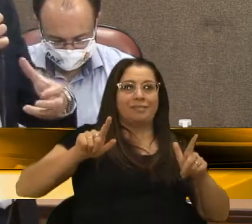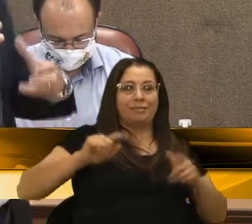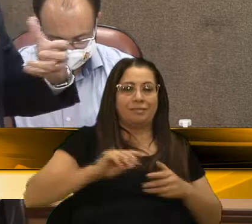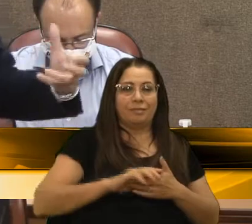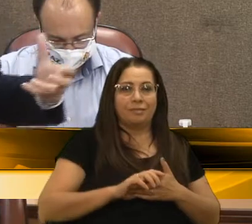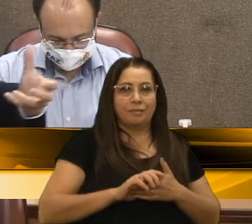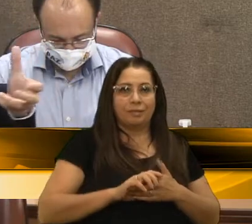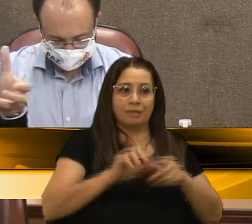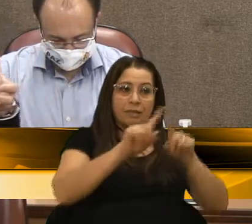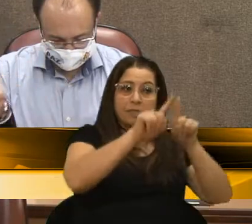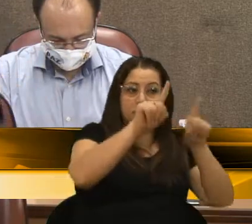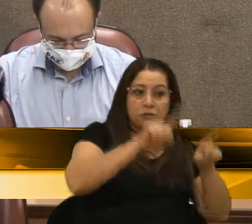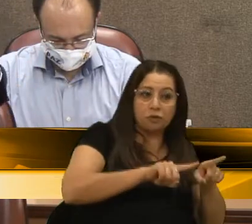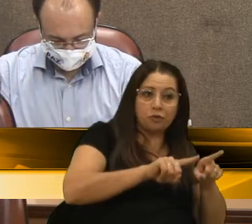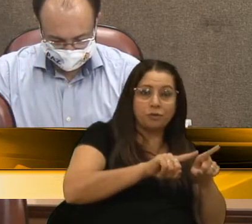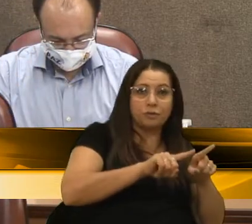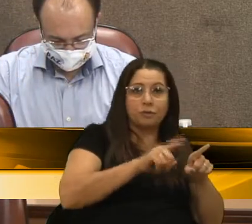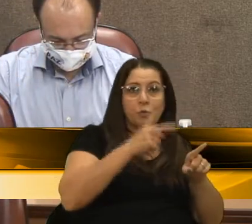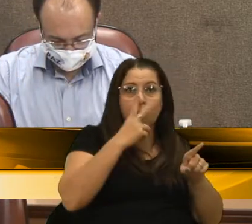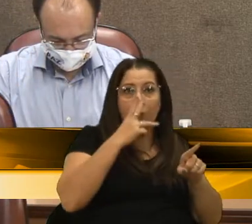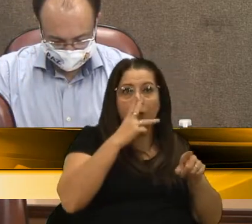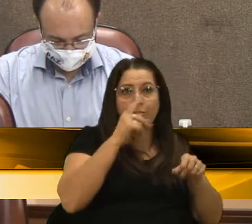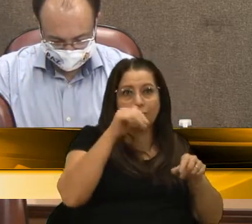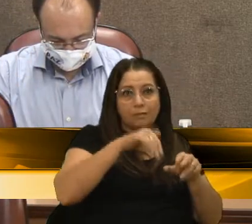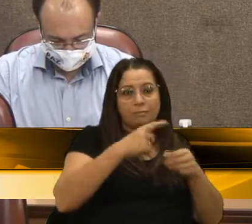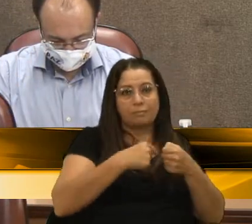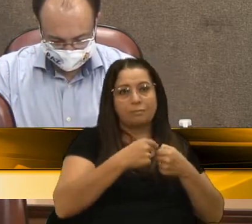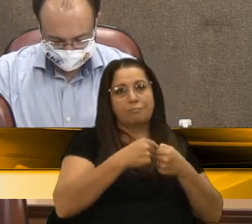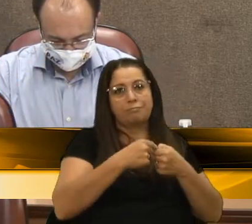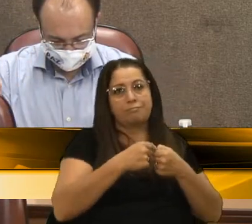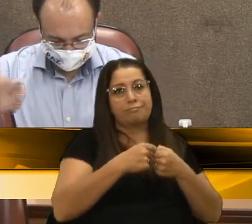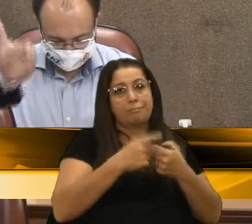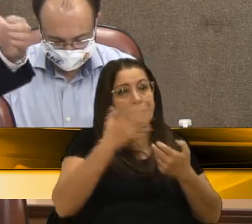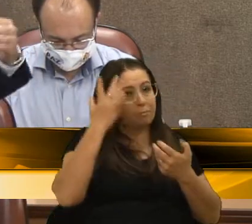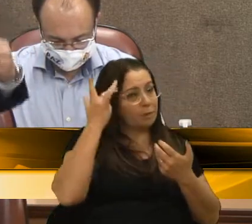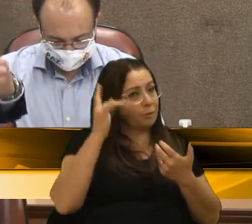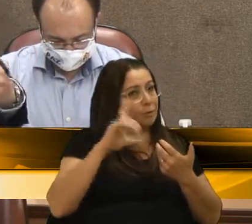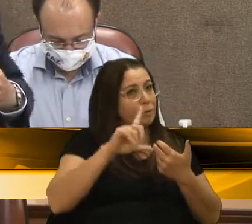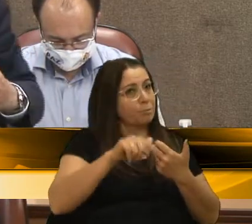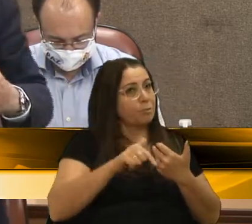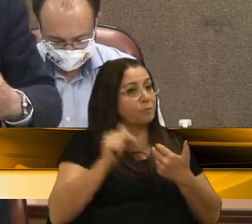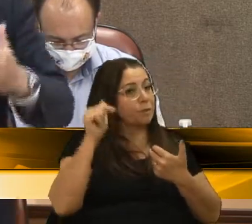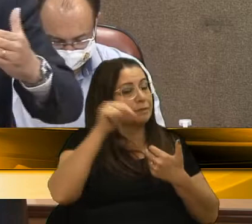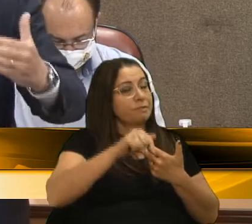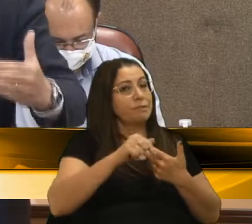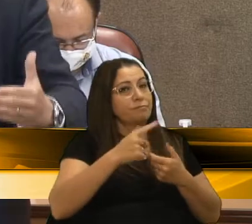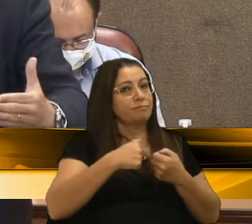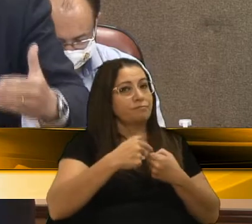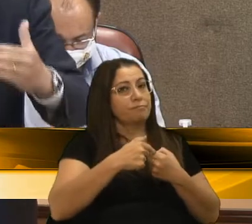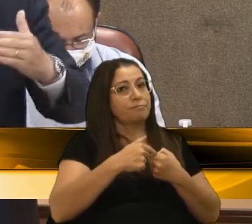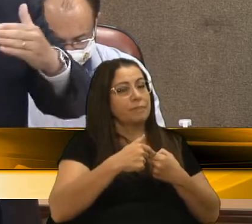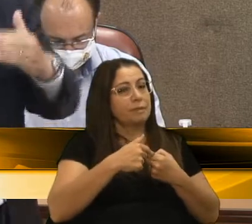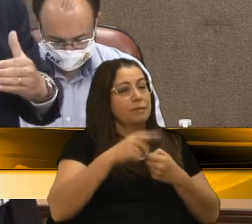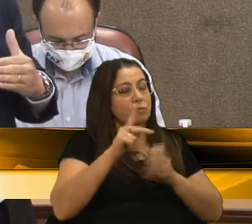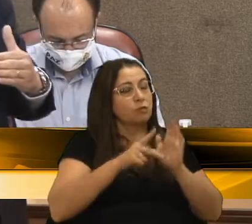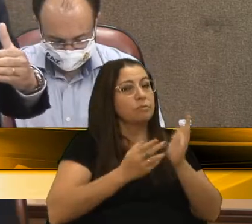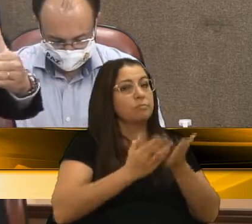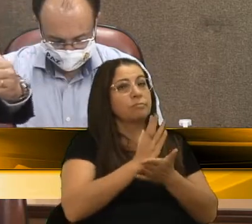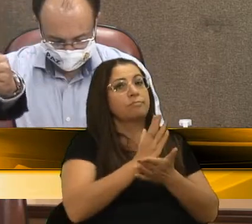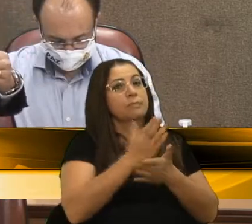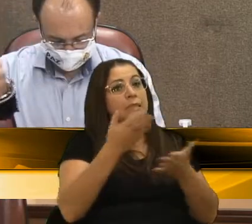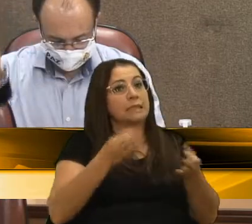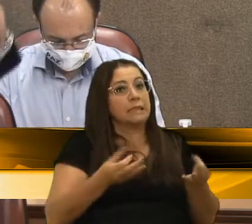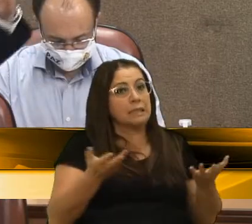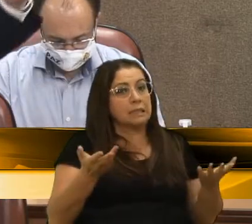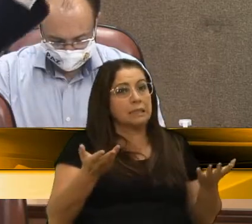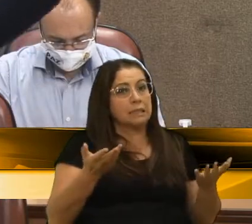entre servidores de um mesmo município. Amanhã depois vai aportar nessa casa, se o projeto passar, com certeza, né,